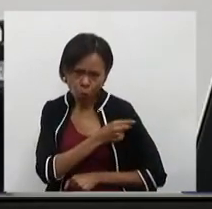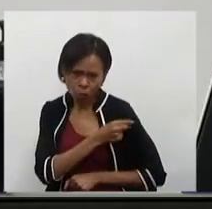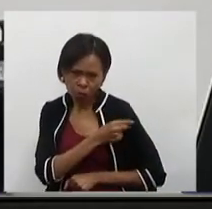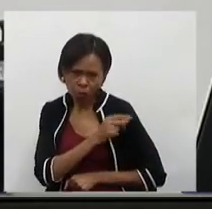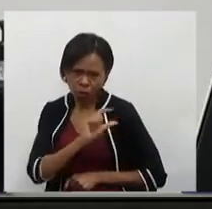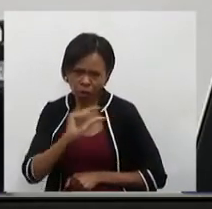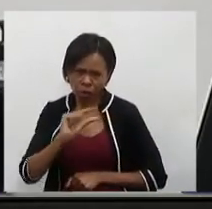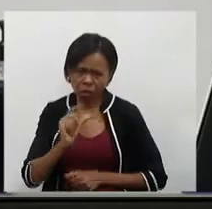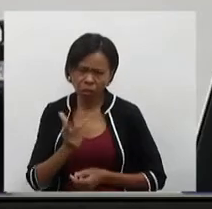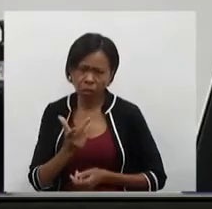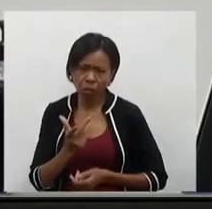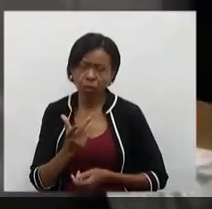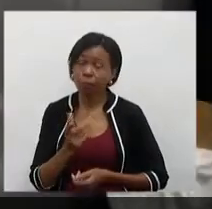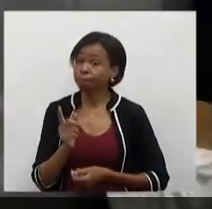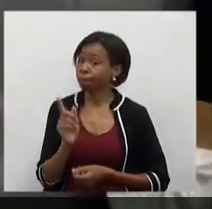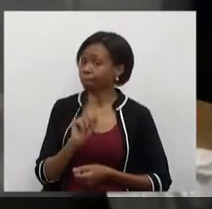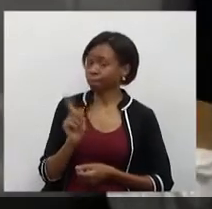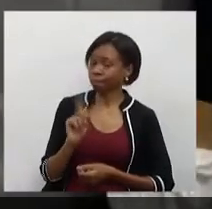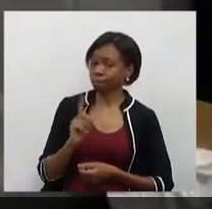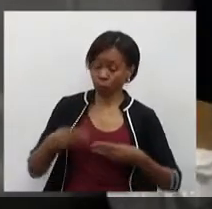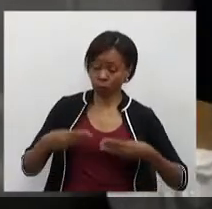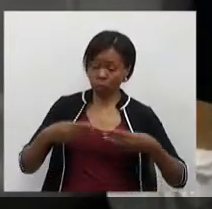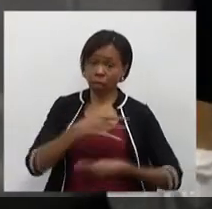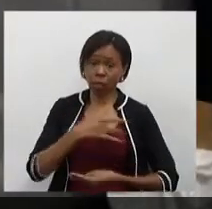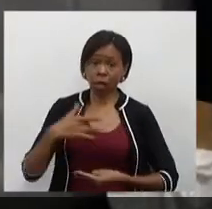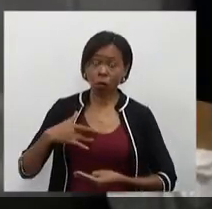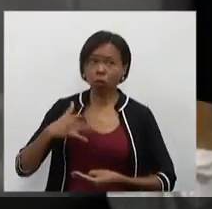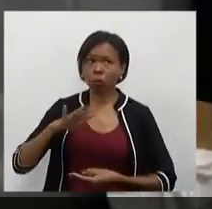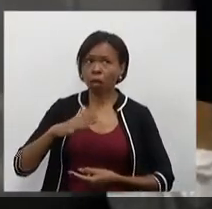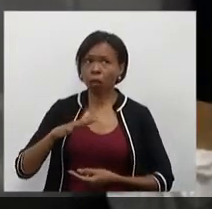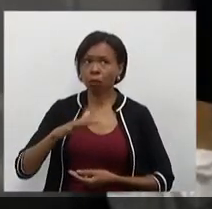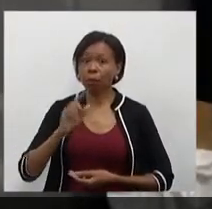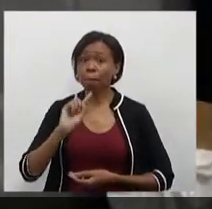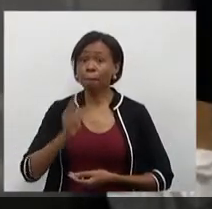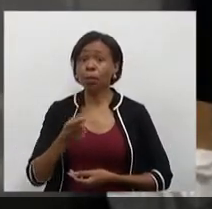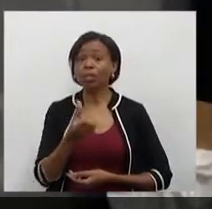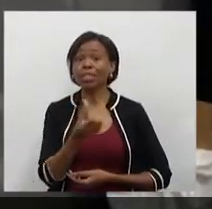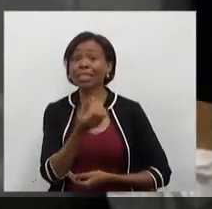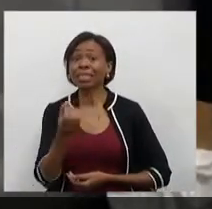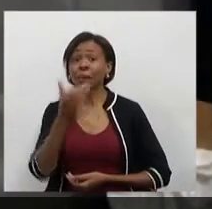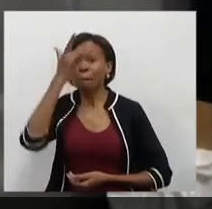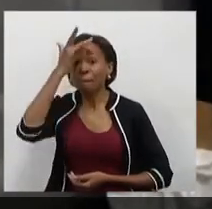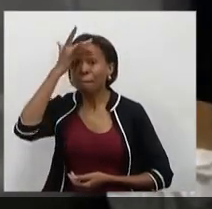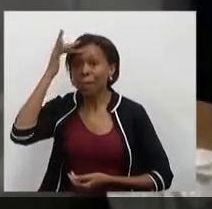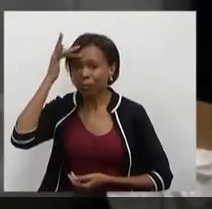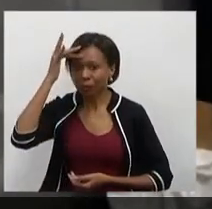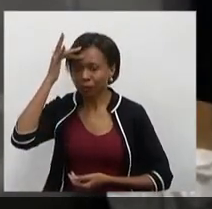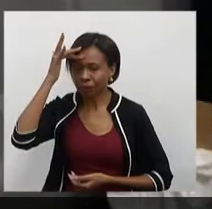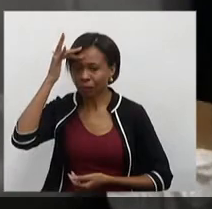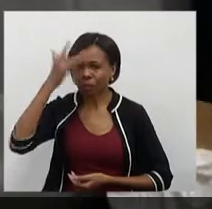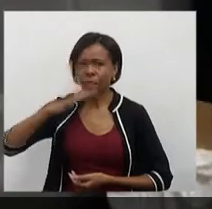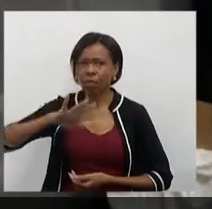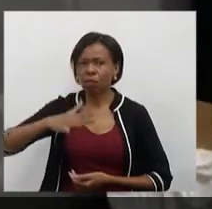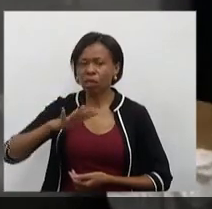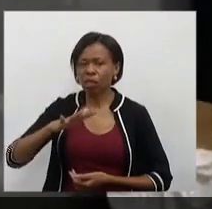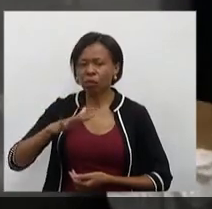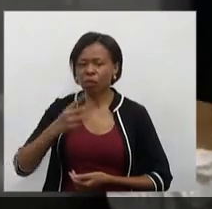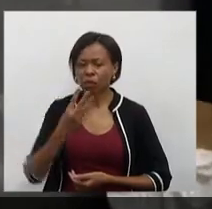Não, o Ministério da Saúde estimou 1.600 pessoas, e aí seriam por volta